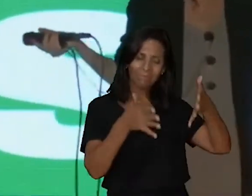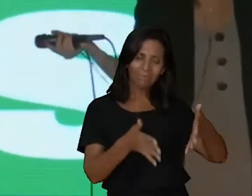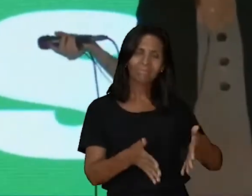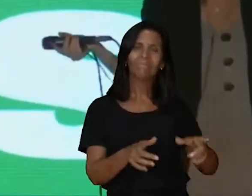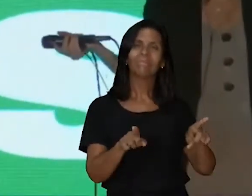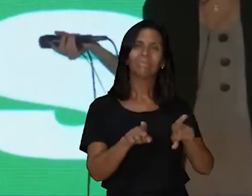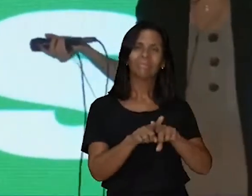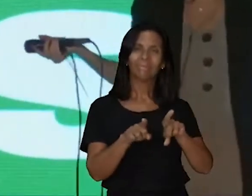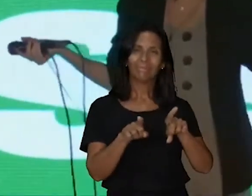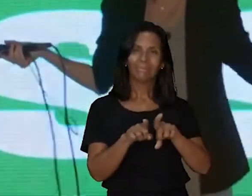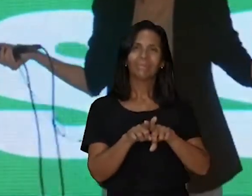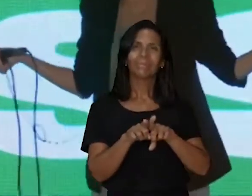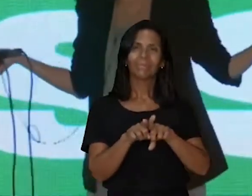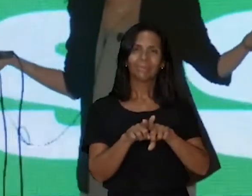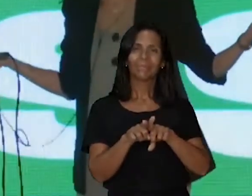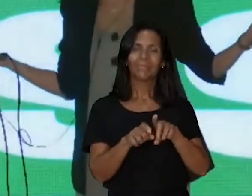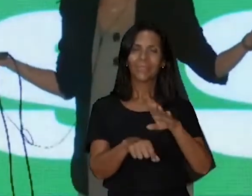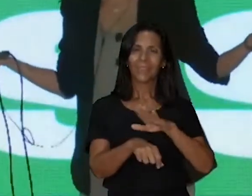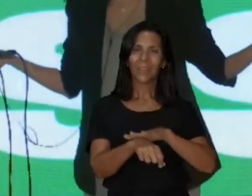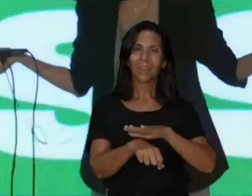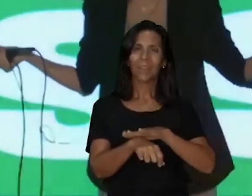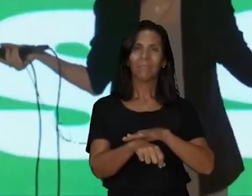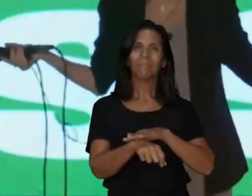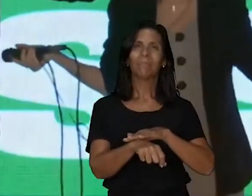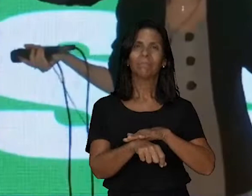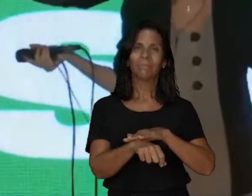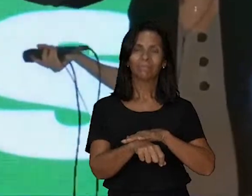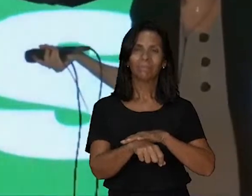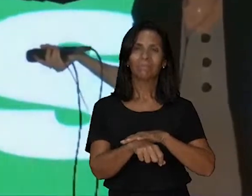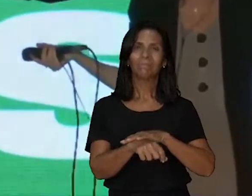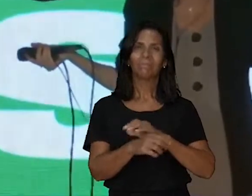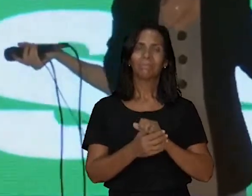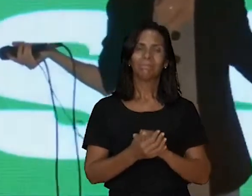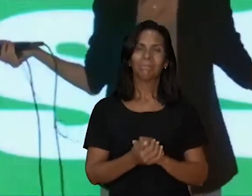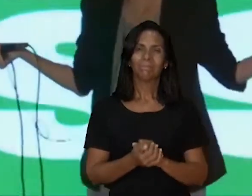olhos. Se você está sentado, fique em pé.